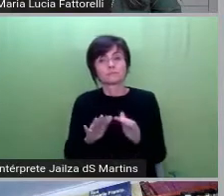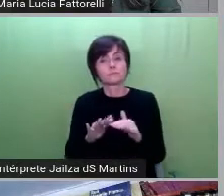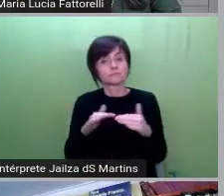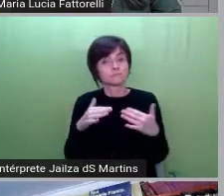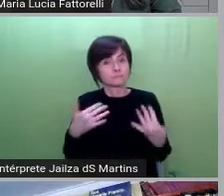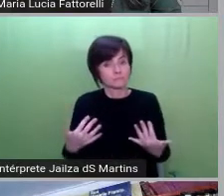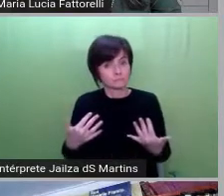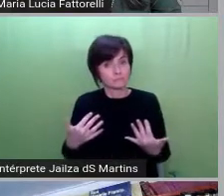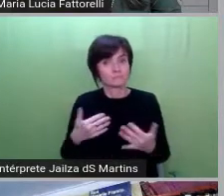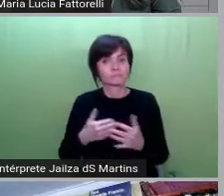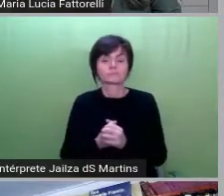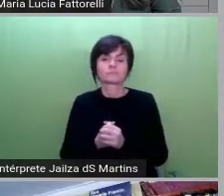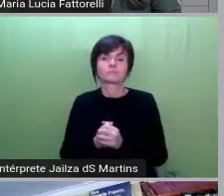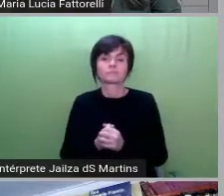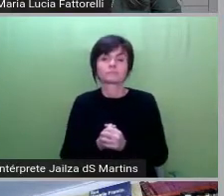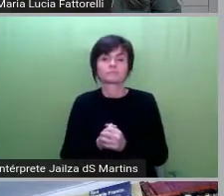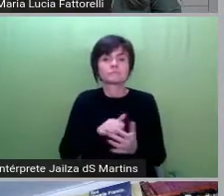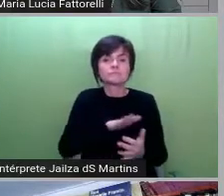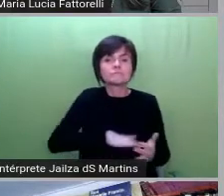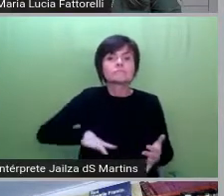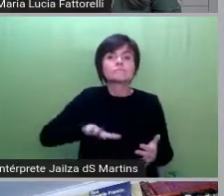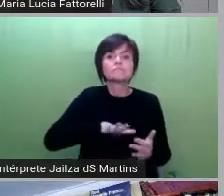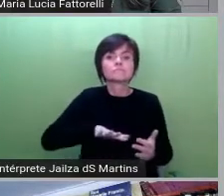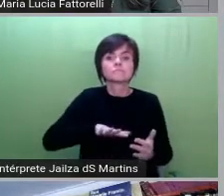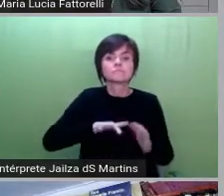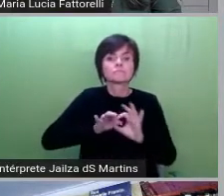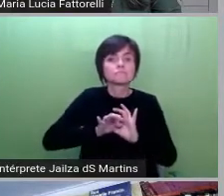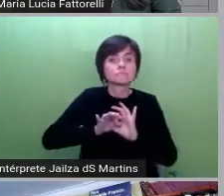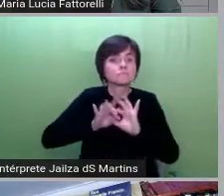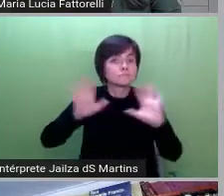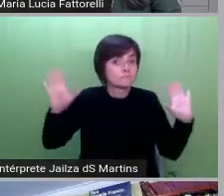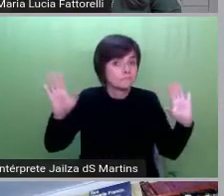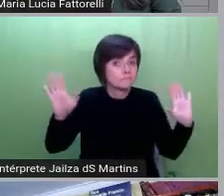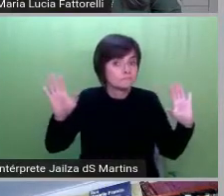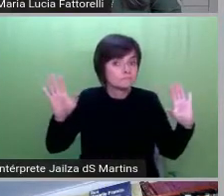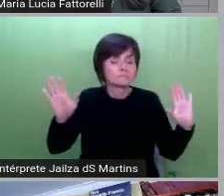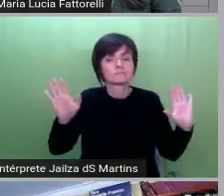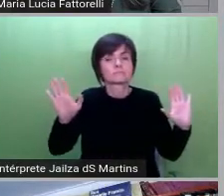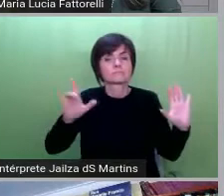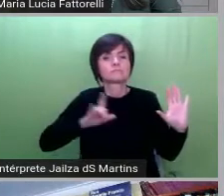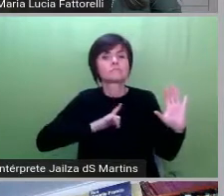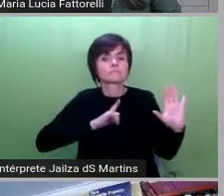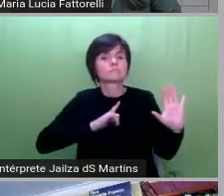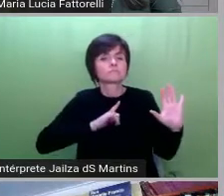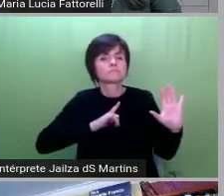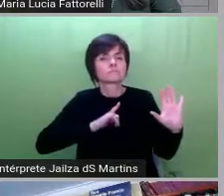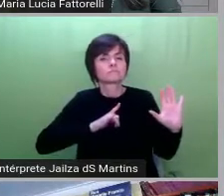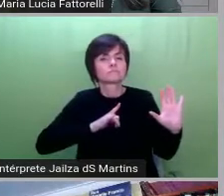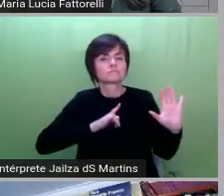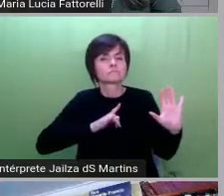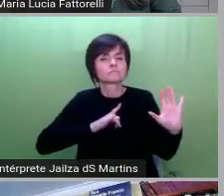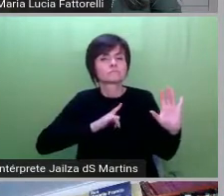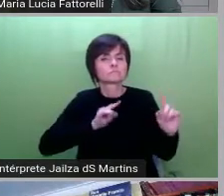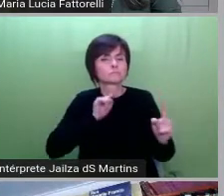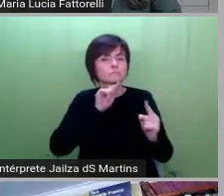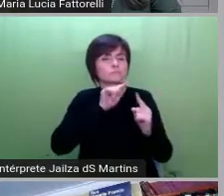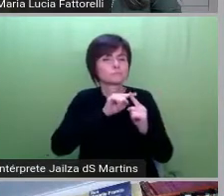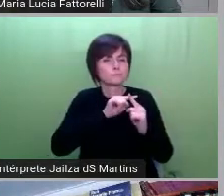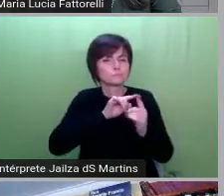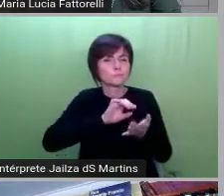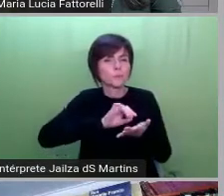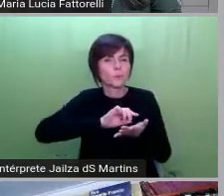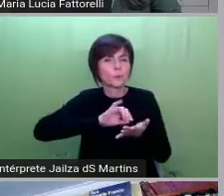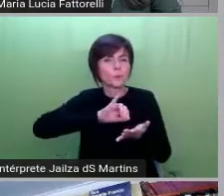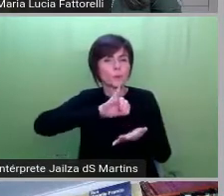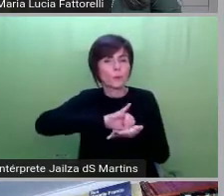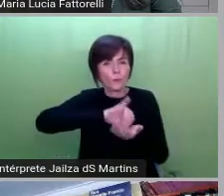Então, esse mercado aberto está atendendo uma função econômica do capital, né?